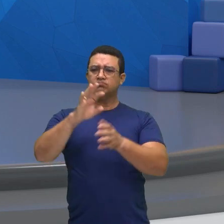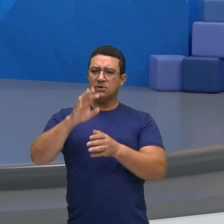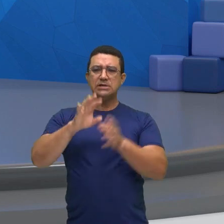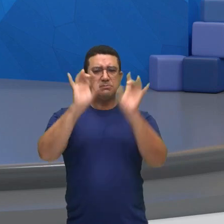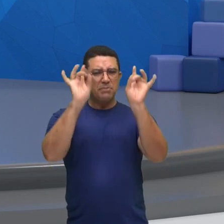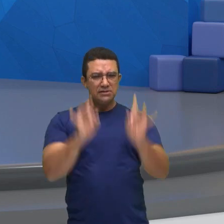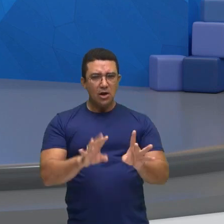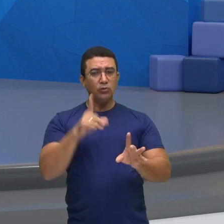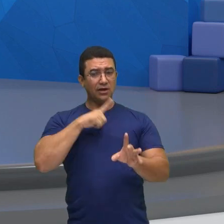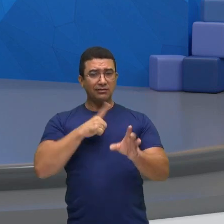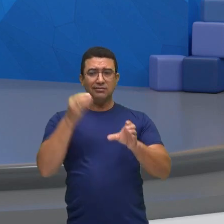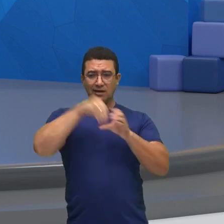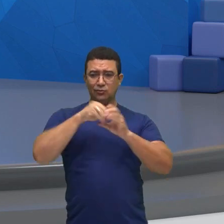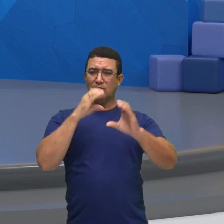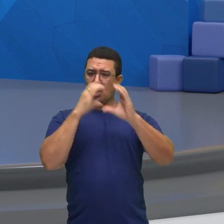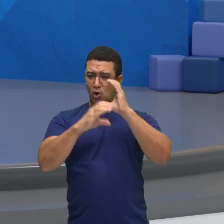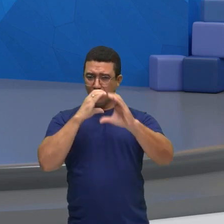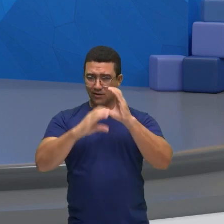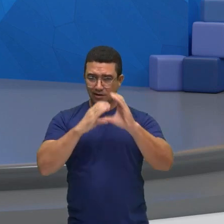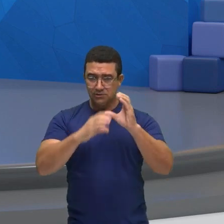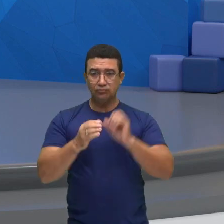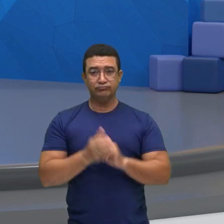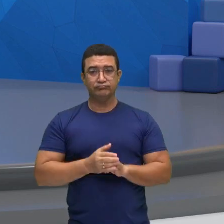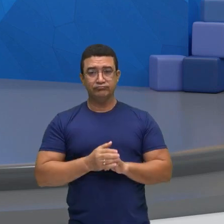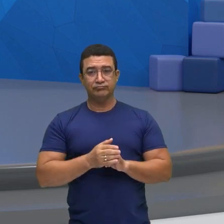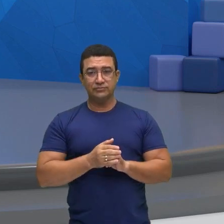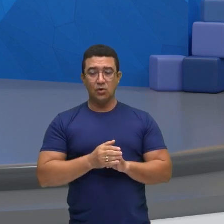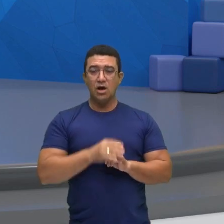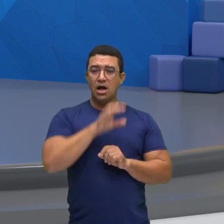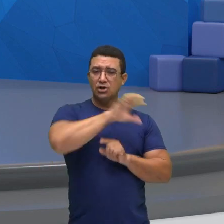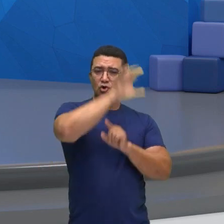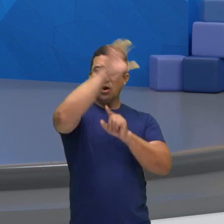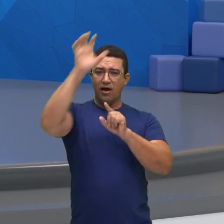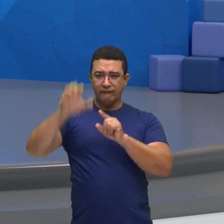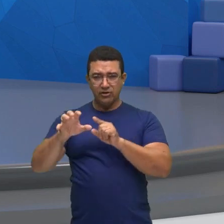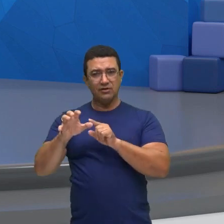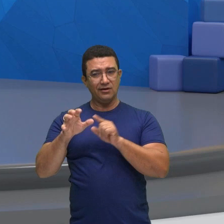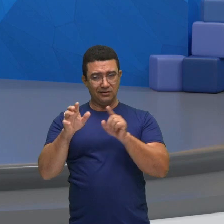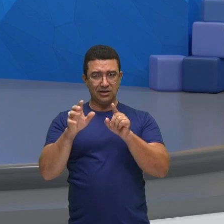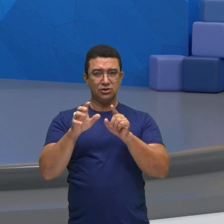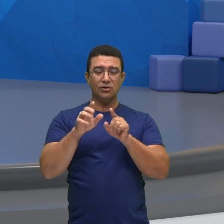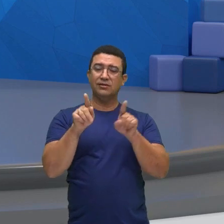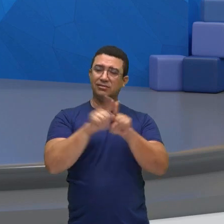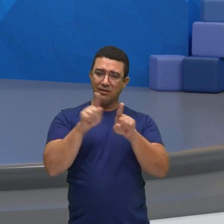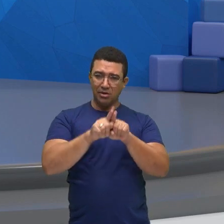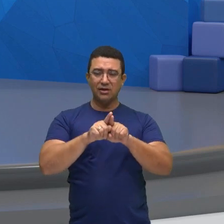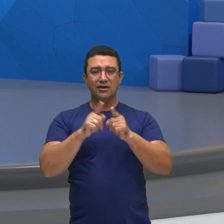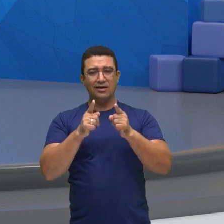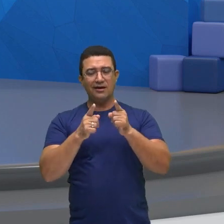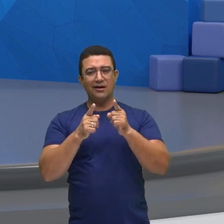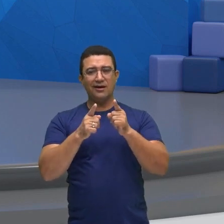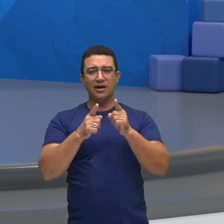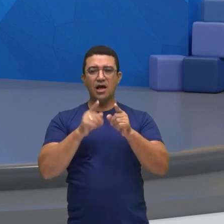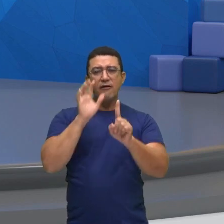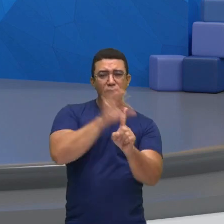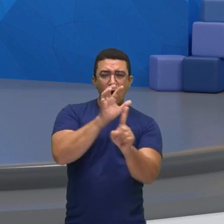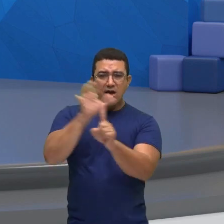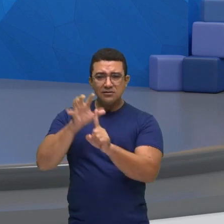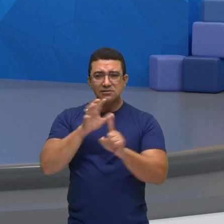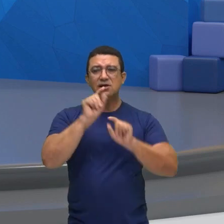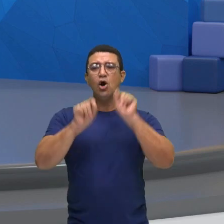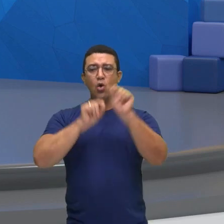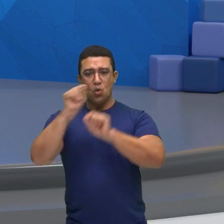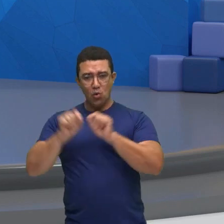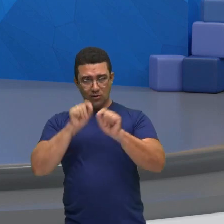comunicação. Vimos que as questões geográficas, elas interferem nas variações linguísticas, né? Elas estão ali e essas questões geográficas, elas